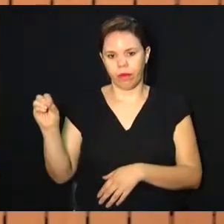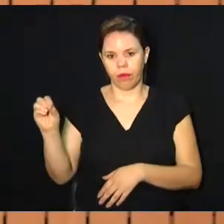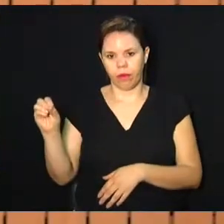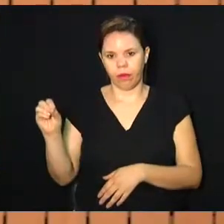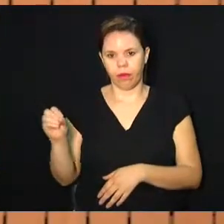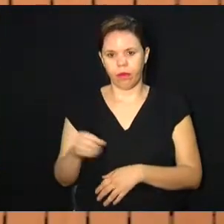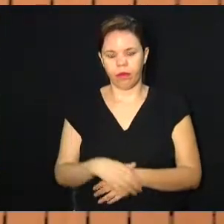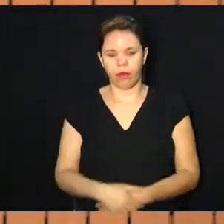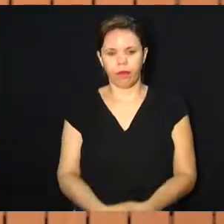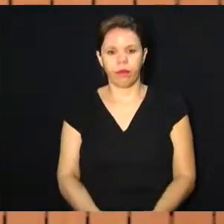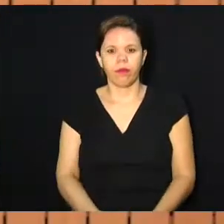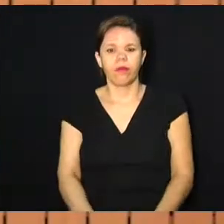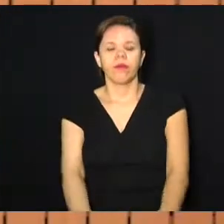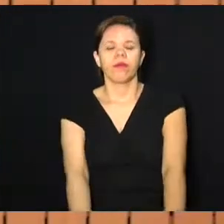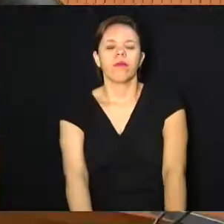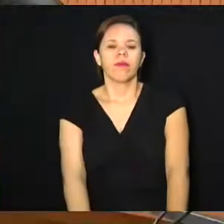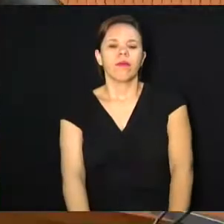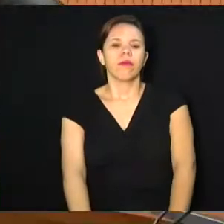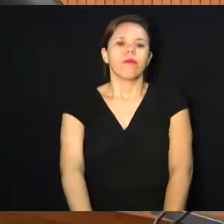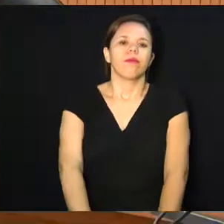Nicida.